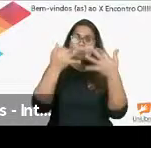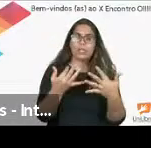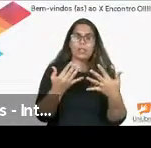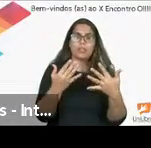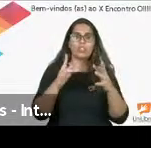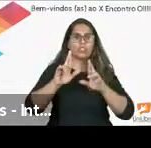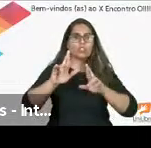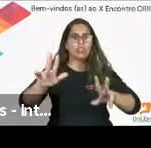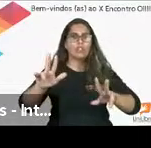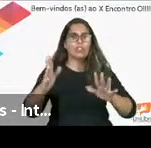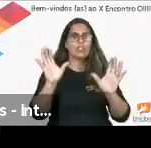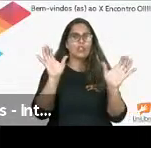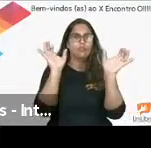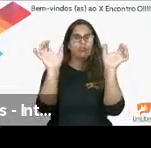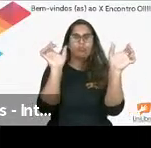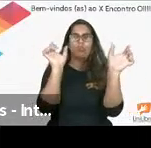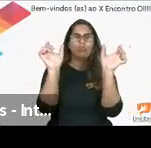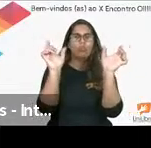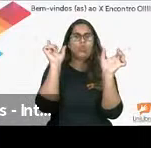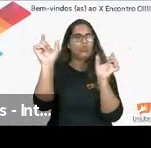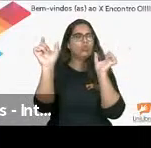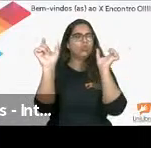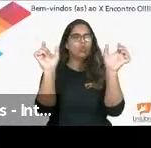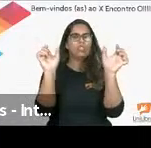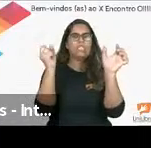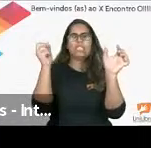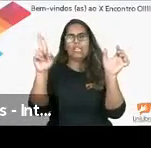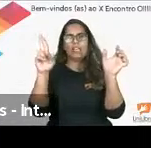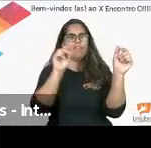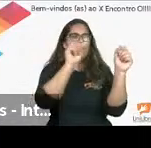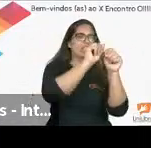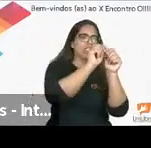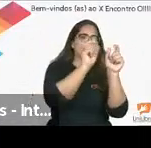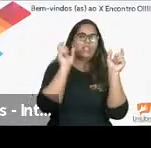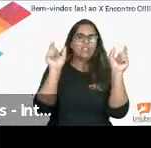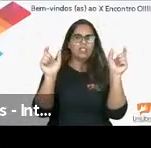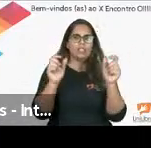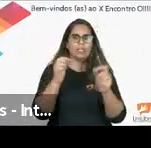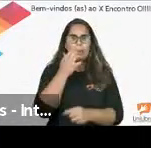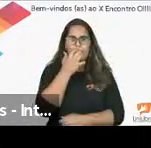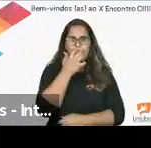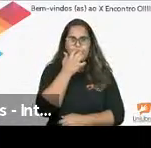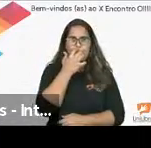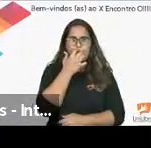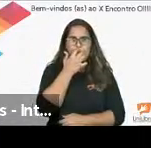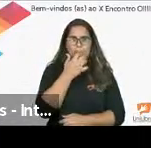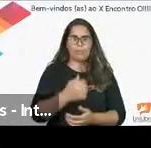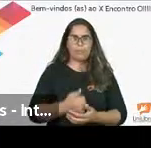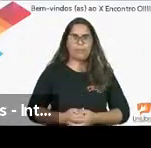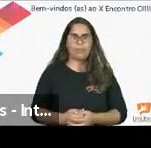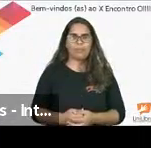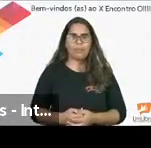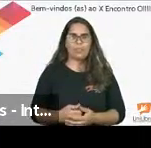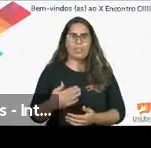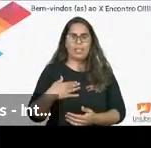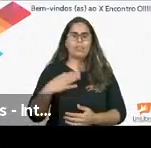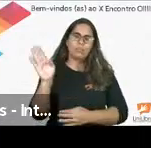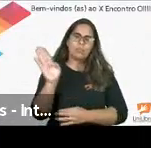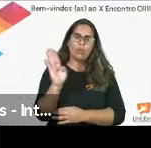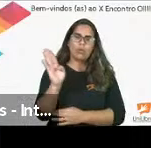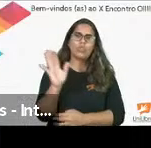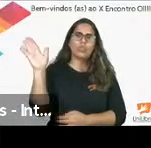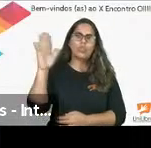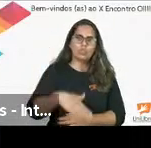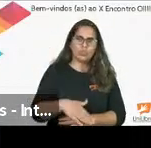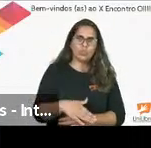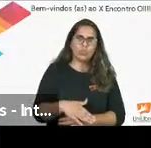entre esses dois domínios. Bom, eu sou um imunologista e a imunologia foi trazida para o